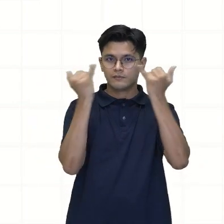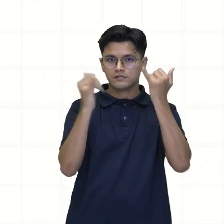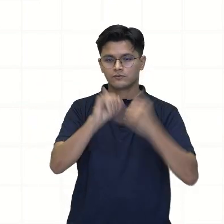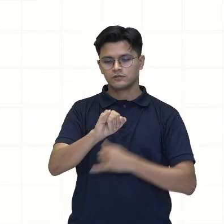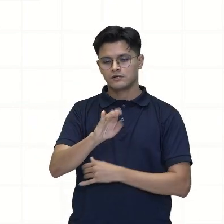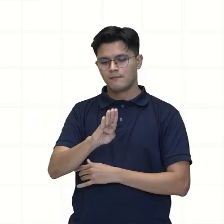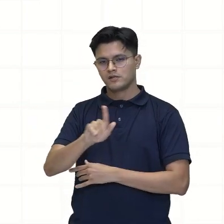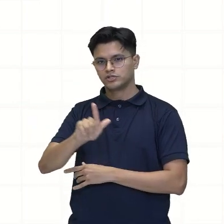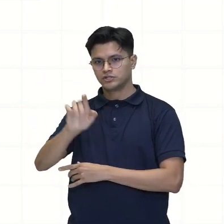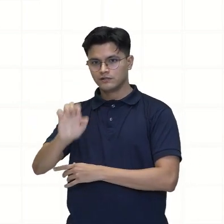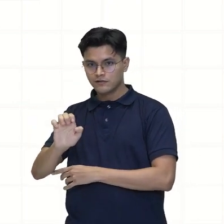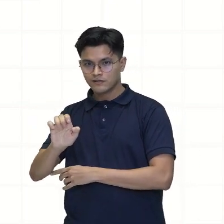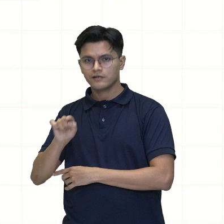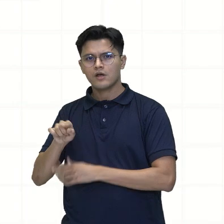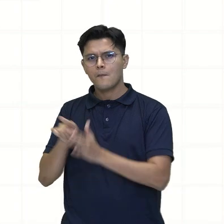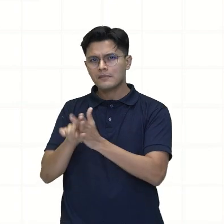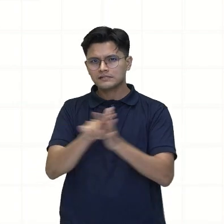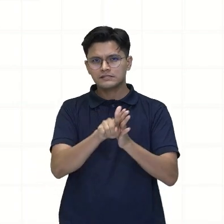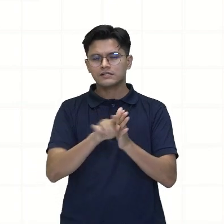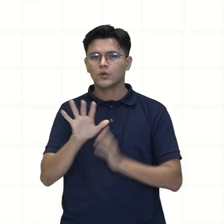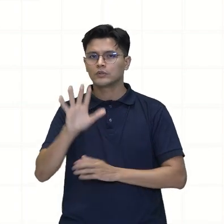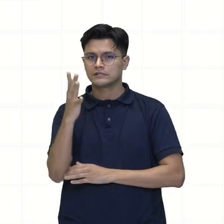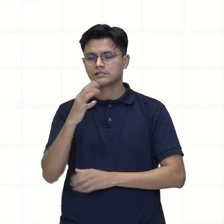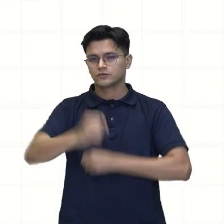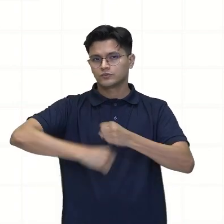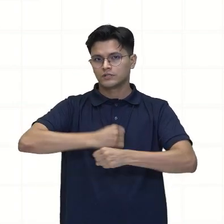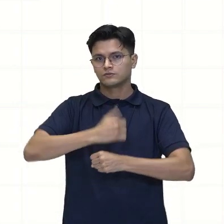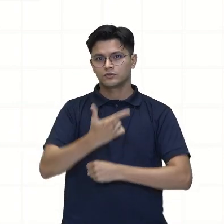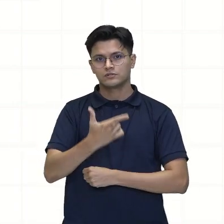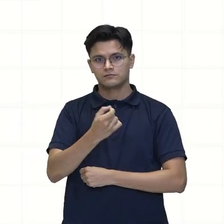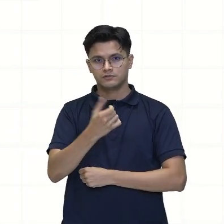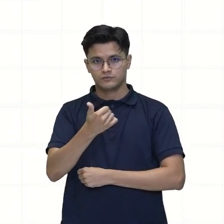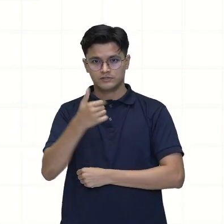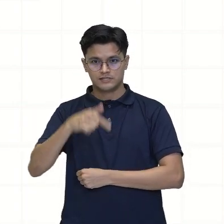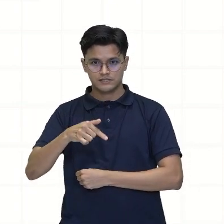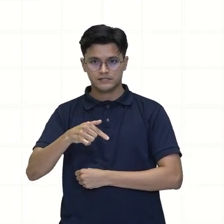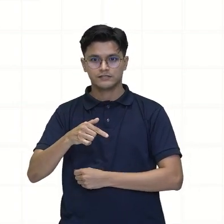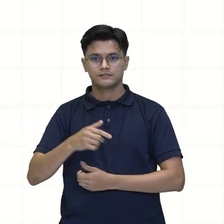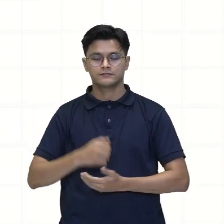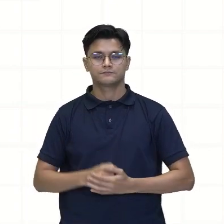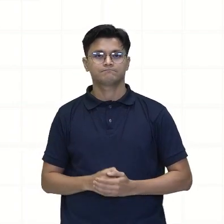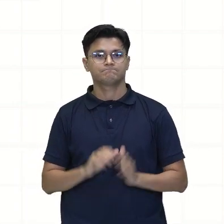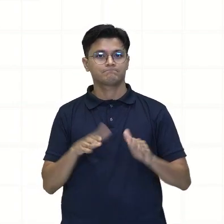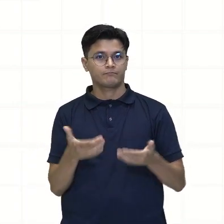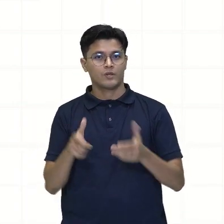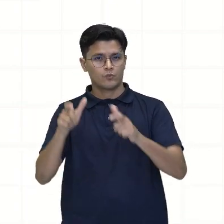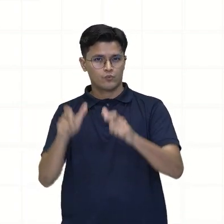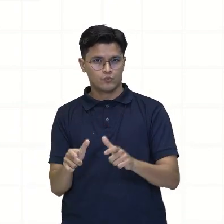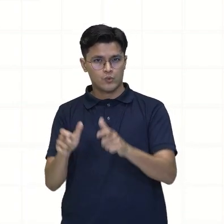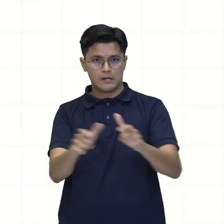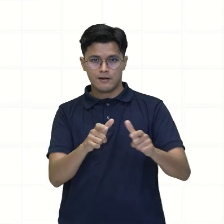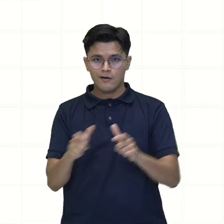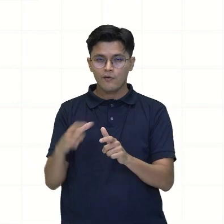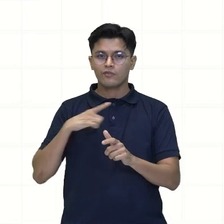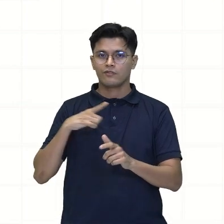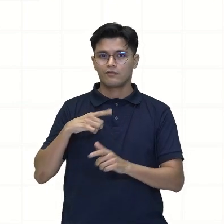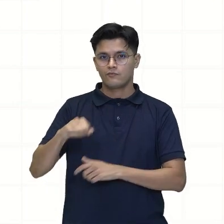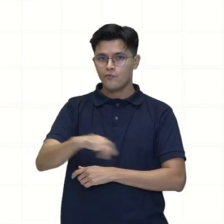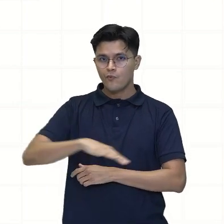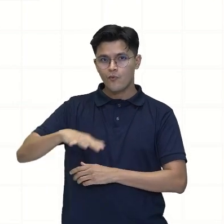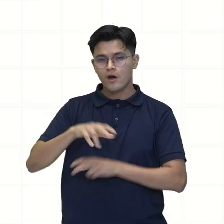ano de 2017. Então, esses estabelecimentos agropecuários são aquelas